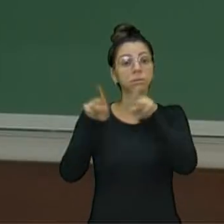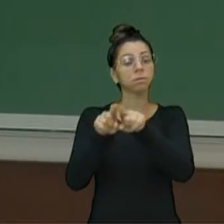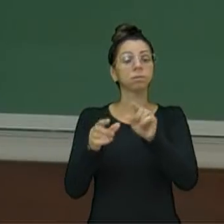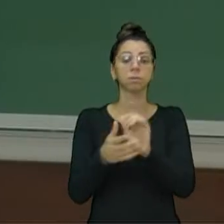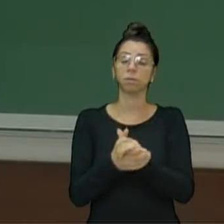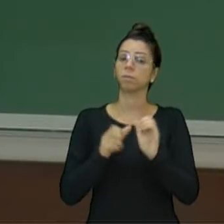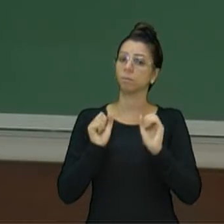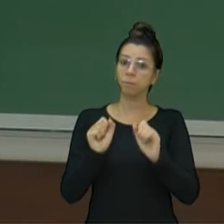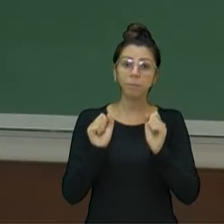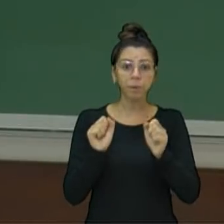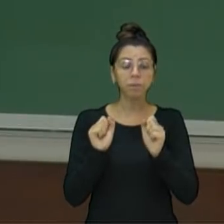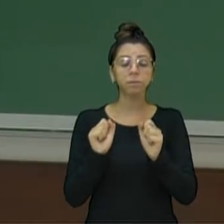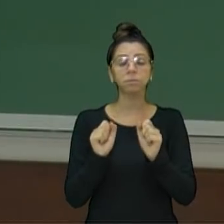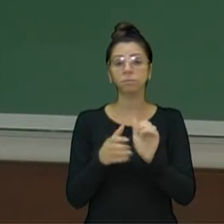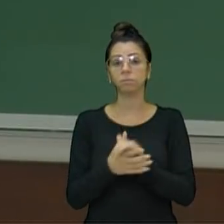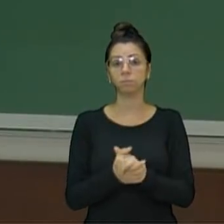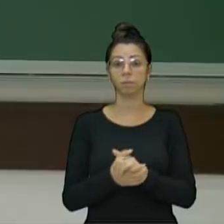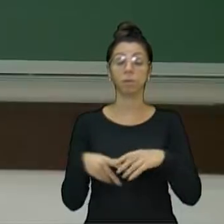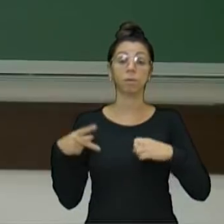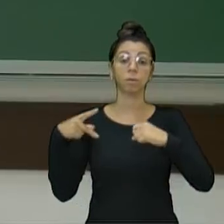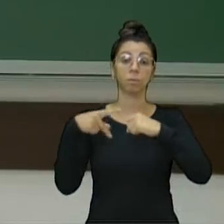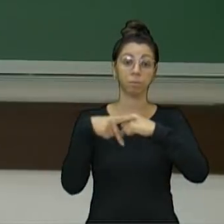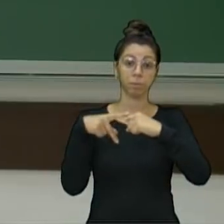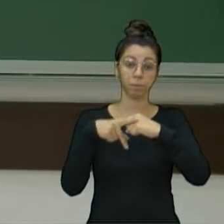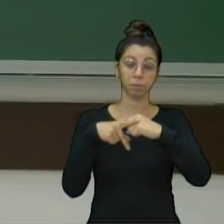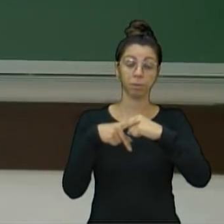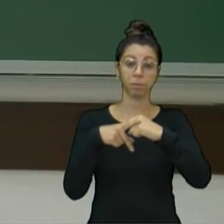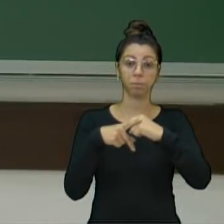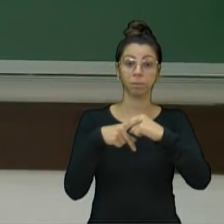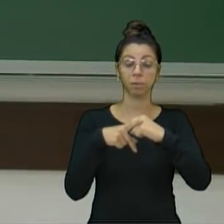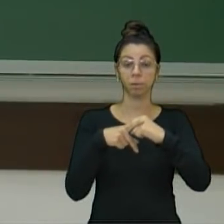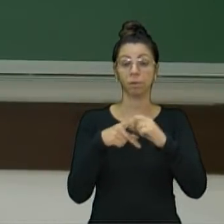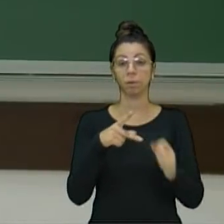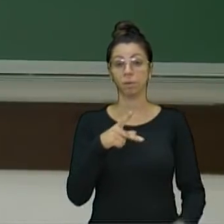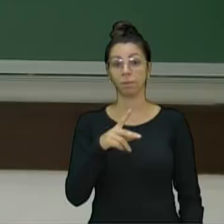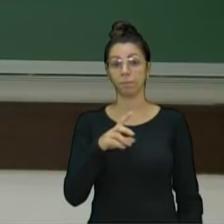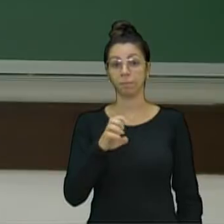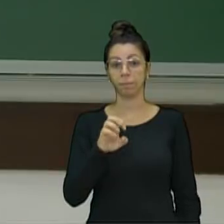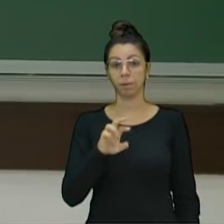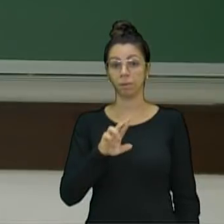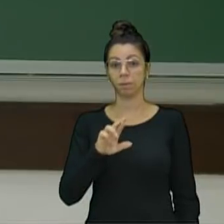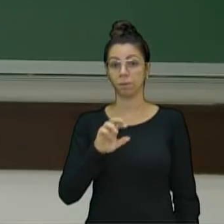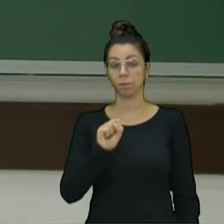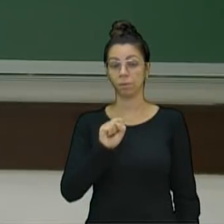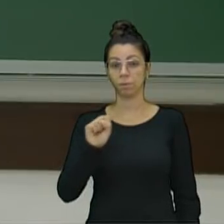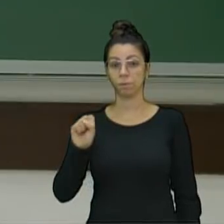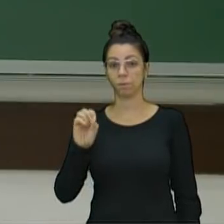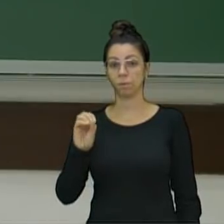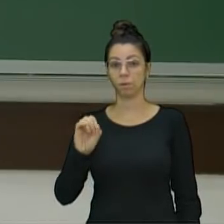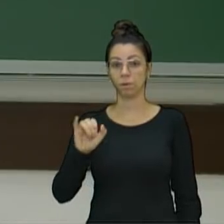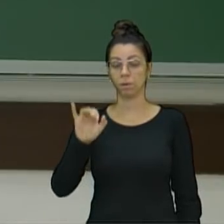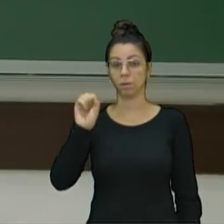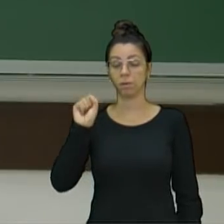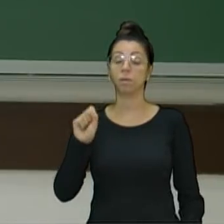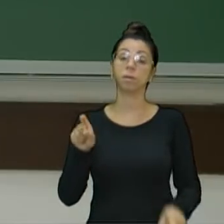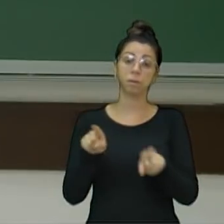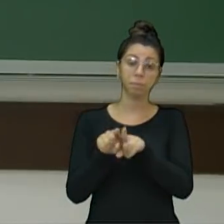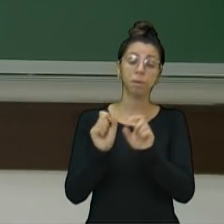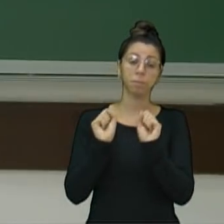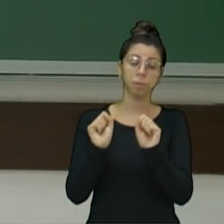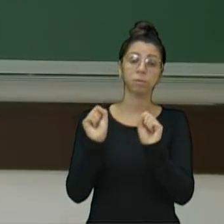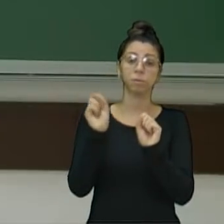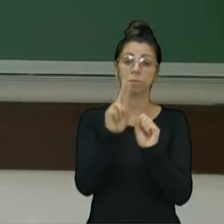he ou she, né, os pronomes pessoais, e também pode usar palavras que são sinônimos para evitar as